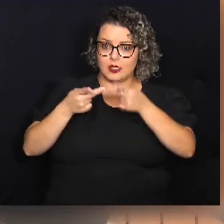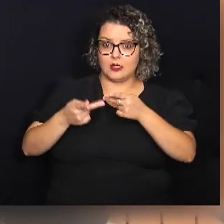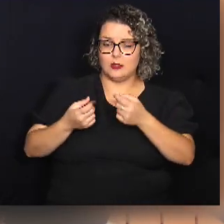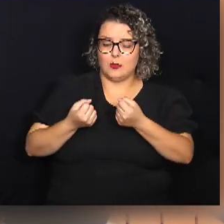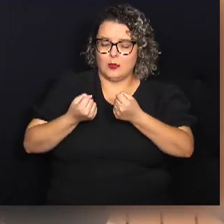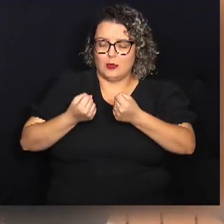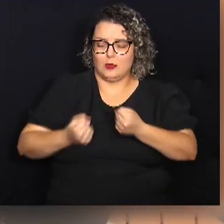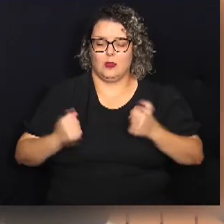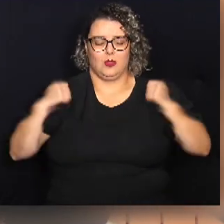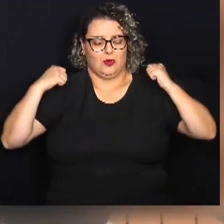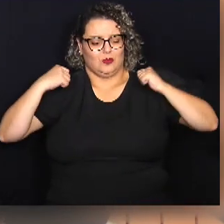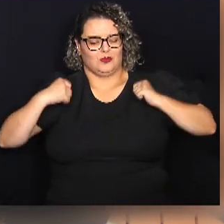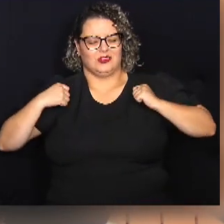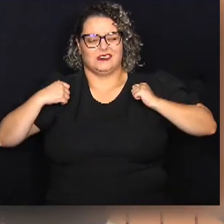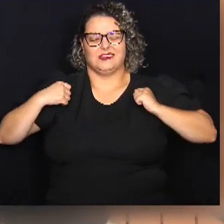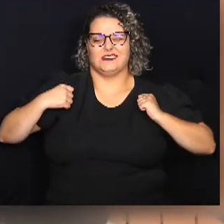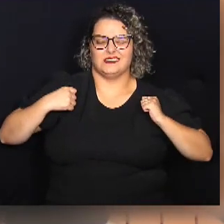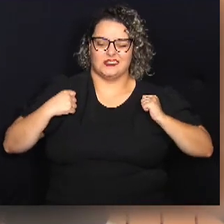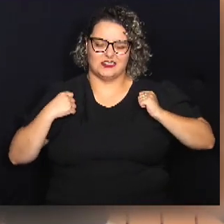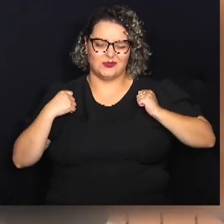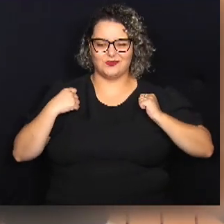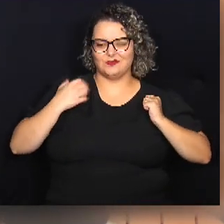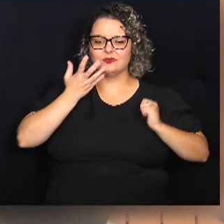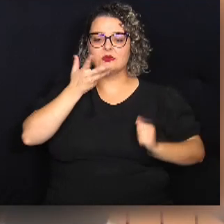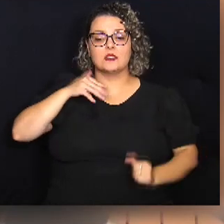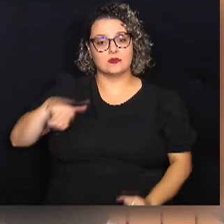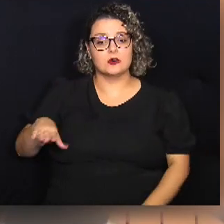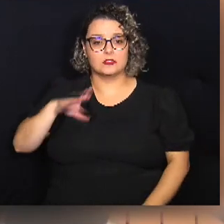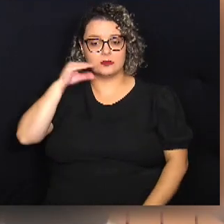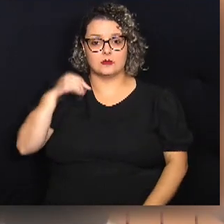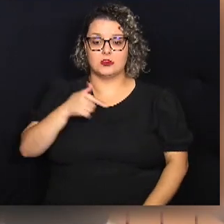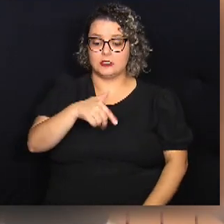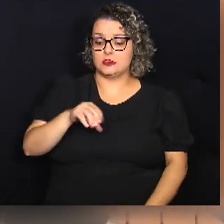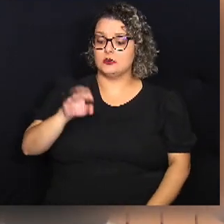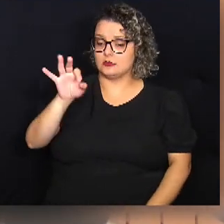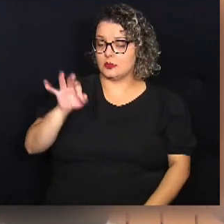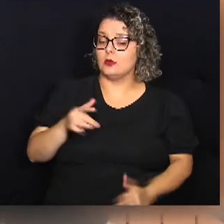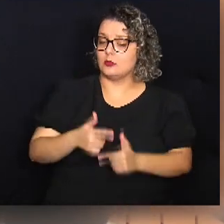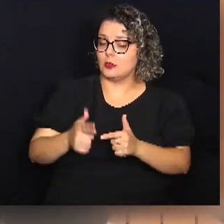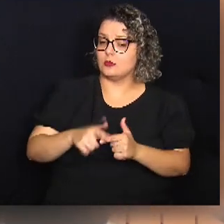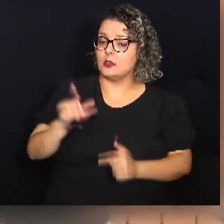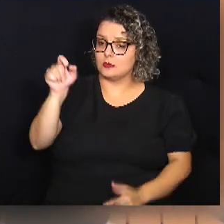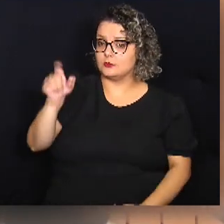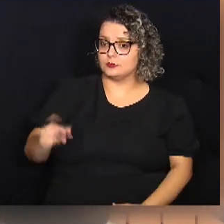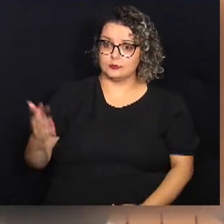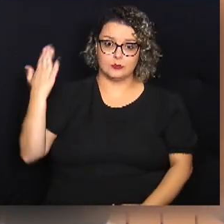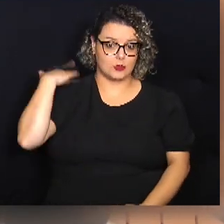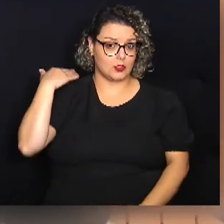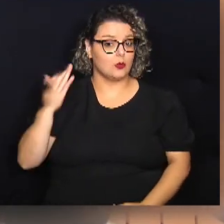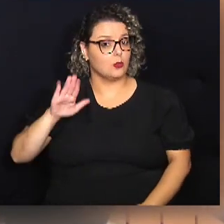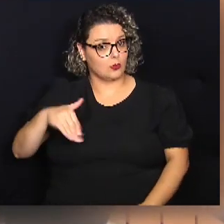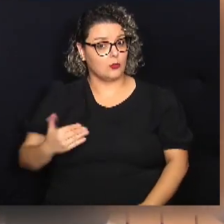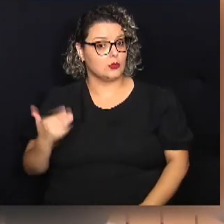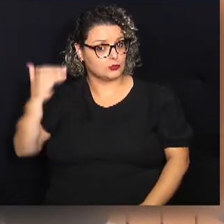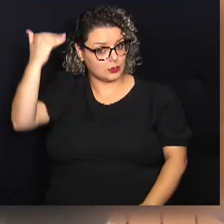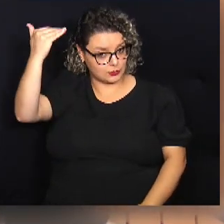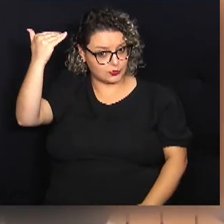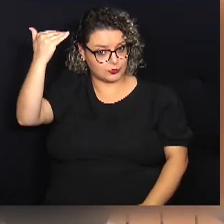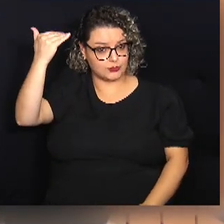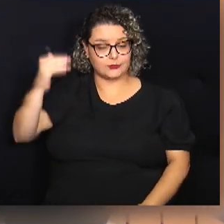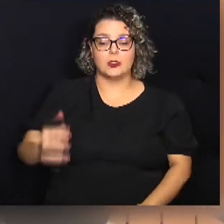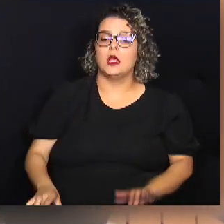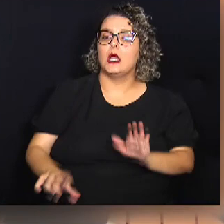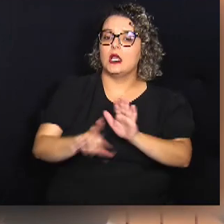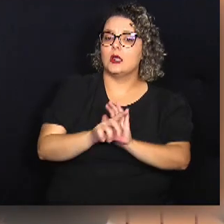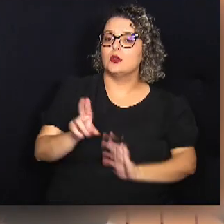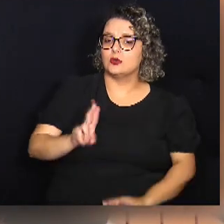peso nas mochilas escolares na infância e adolescência ocasiona em até 70% dos problemas de coluna na fase adulta. Essa lei se aplica